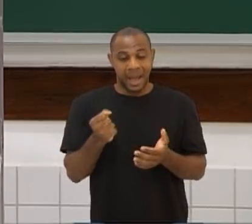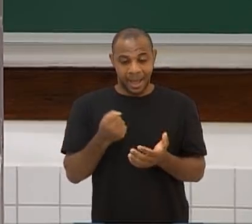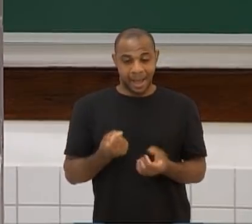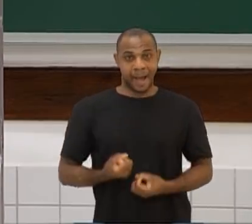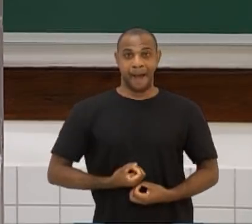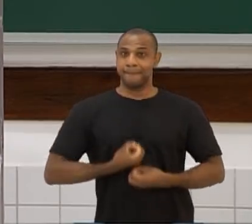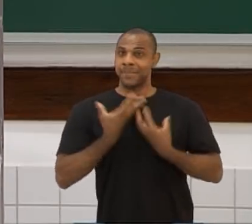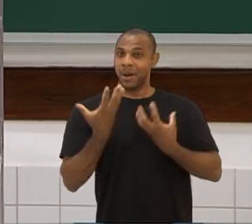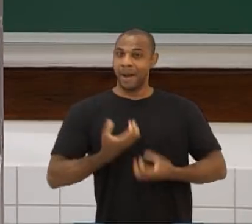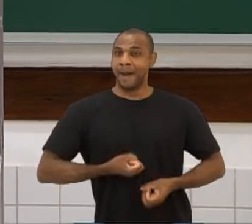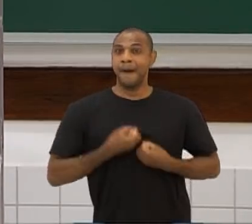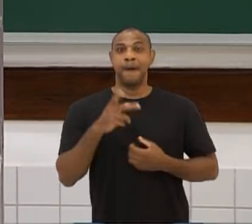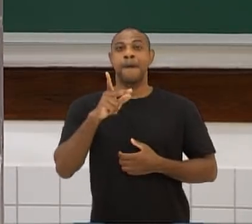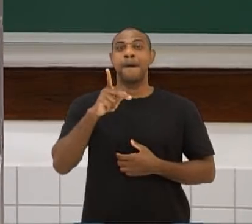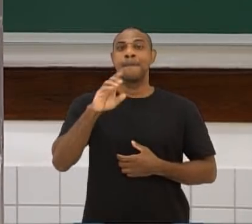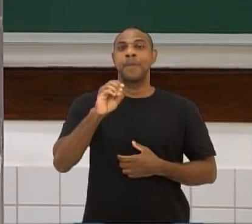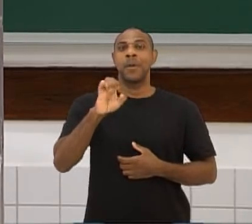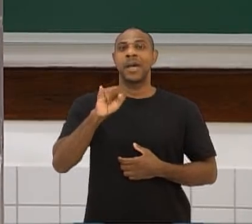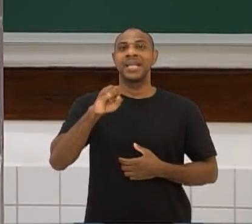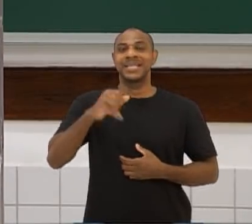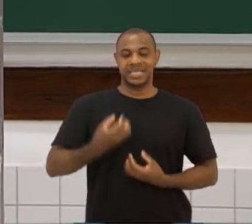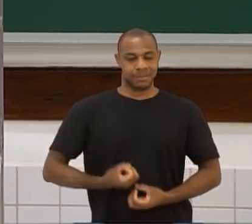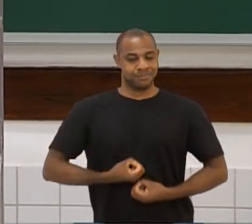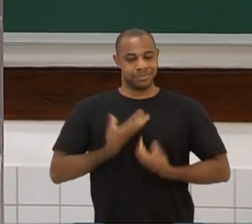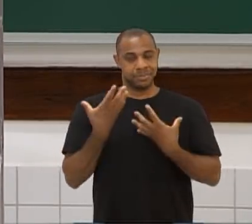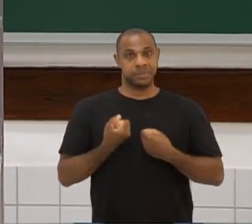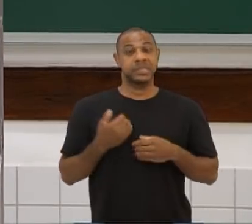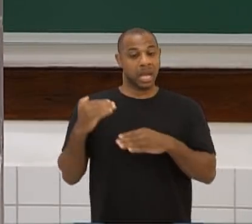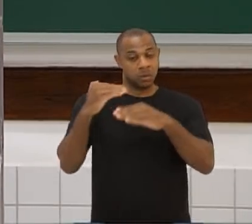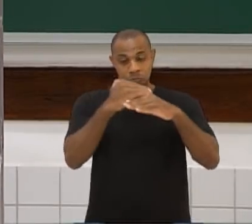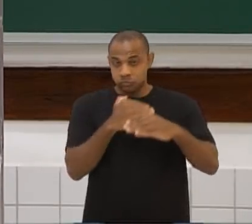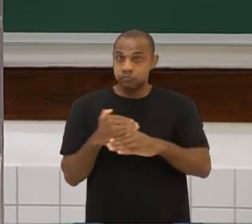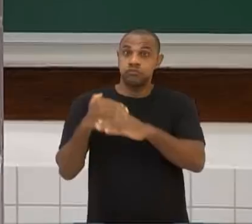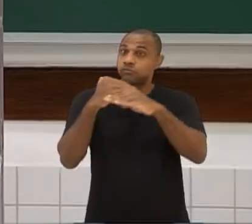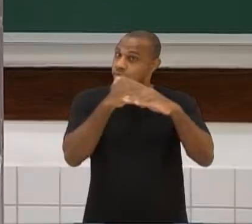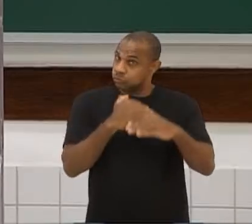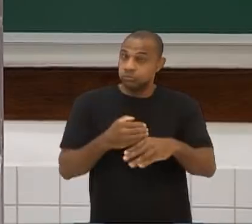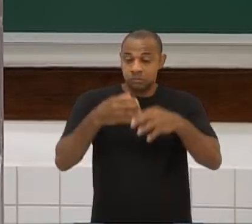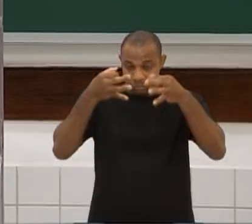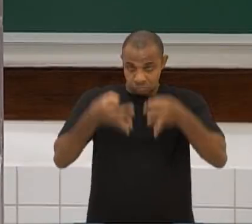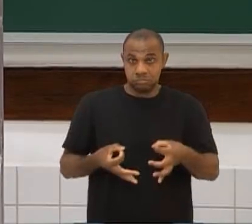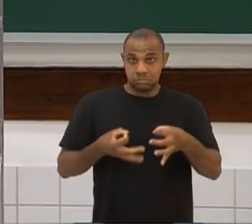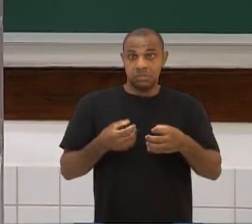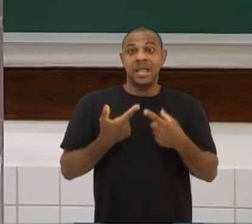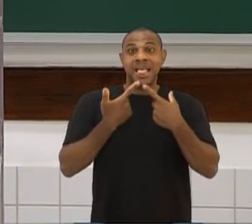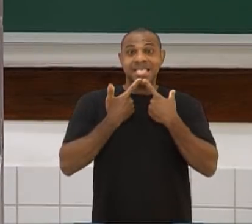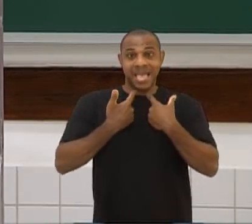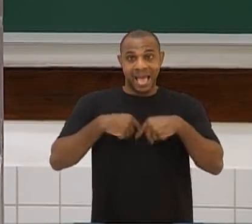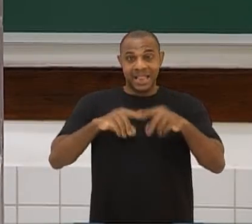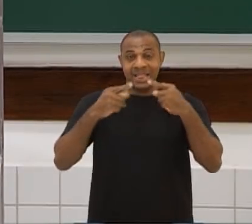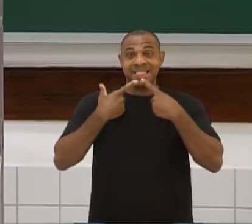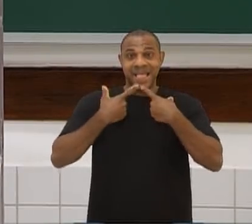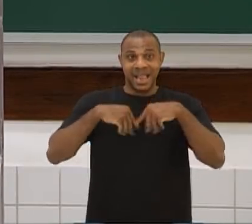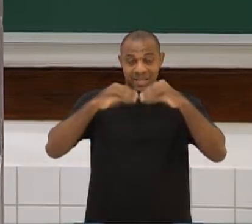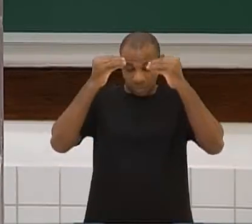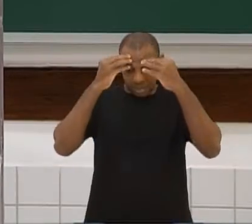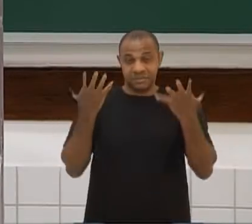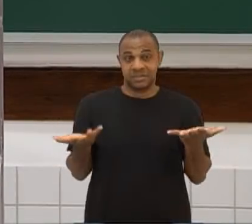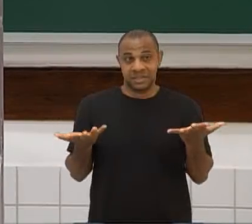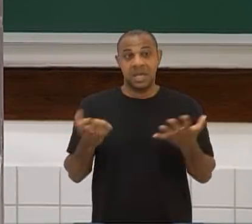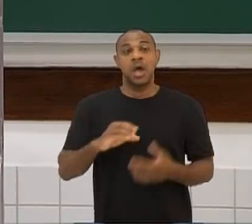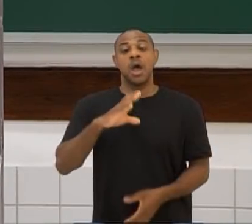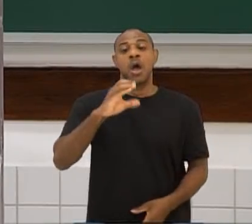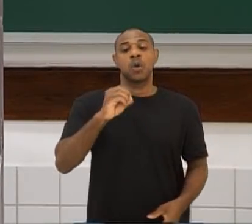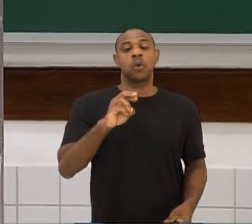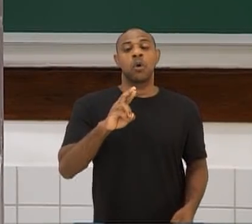está de acordo com as normas padrão da língua. Isso é o cânone. Aí é o cordel, porque